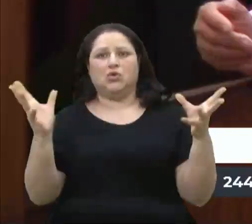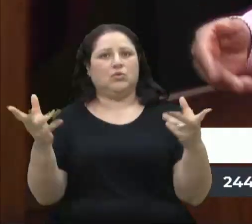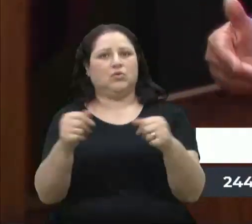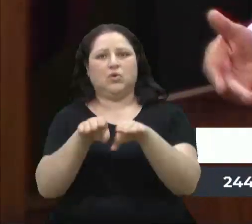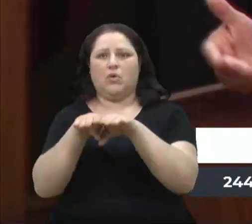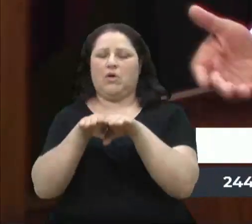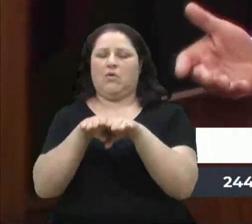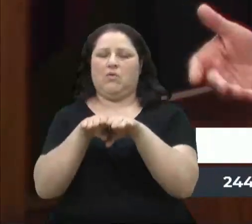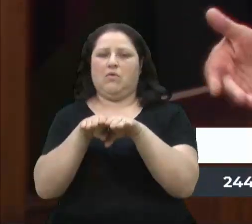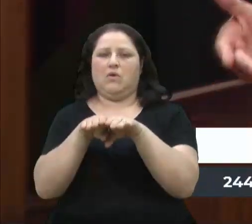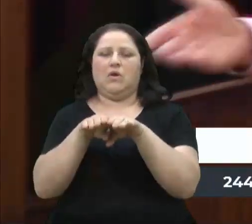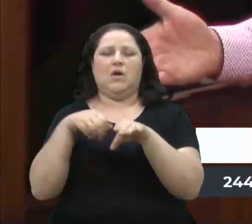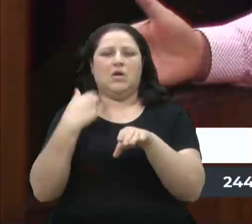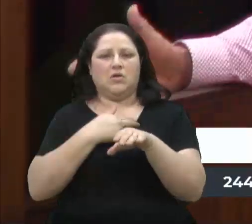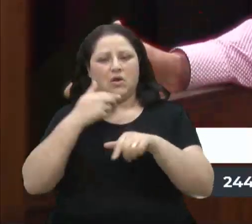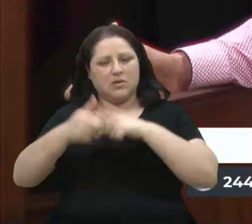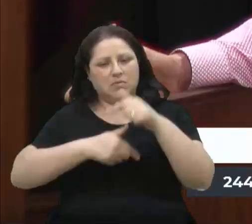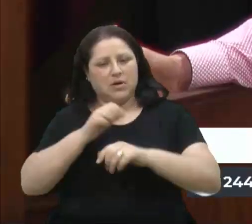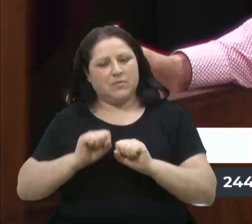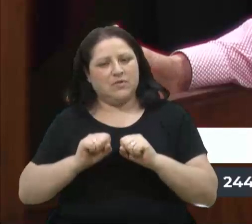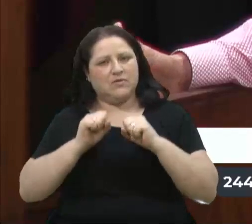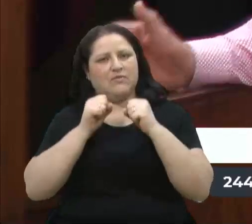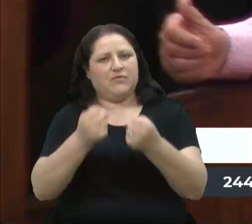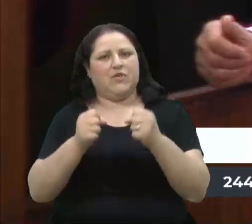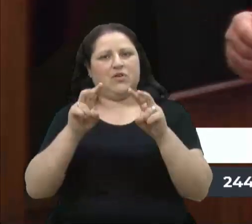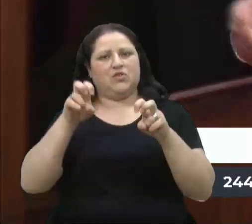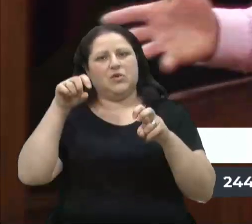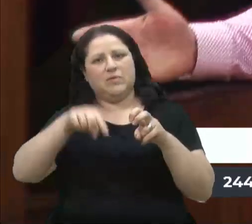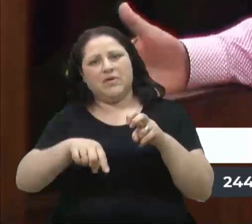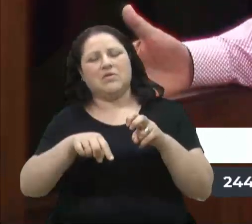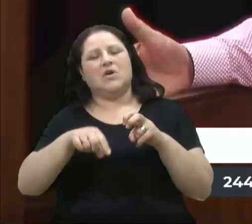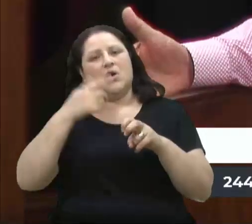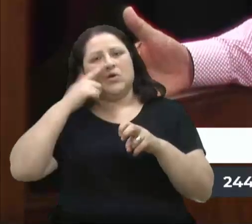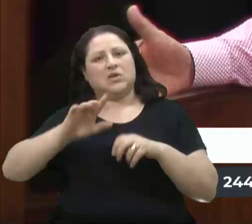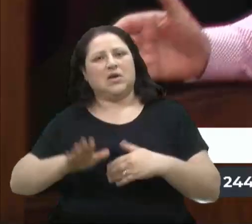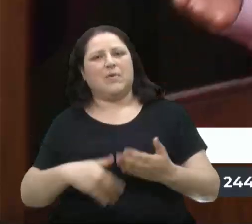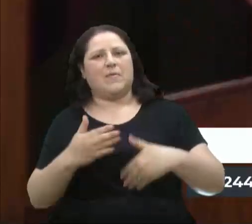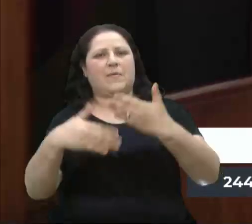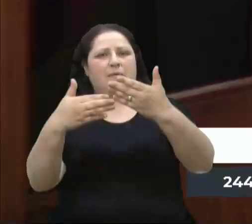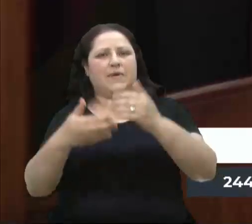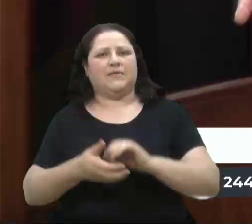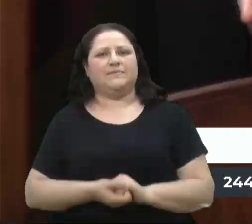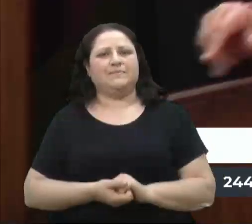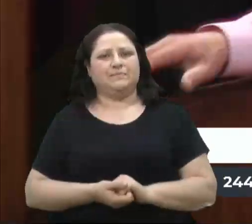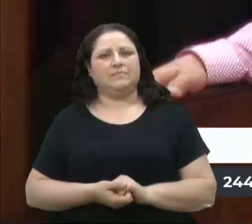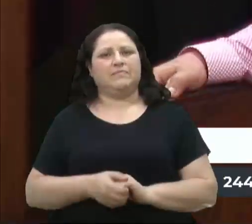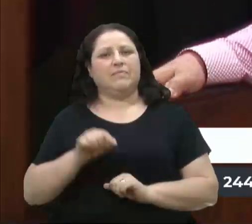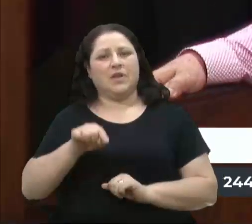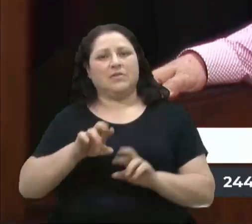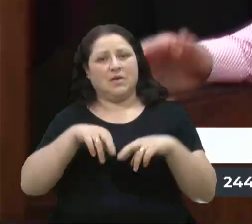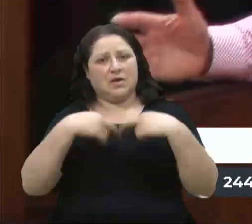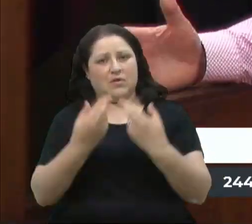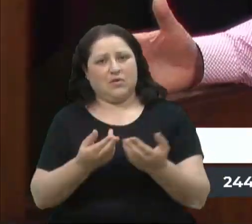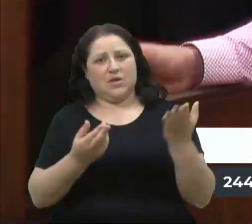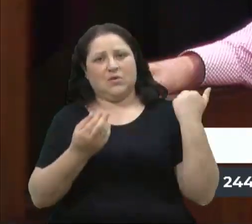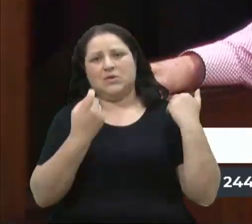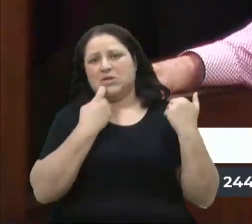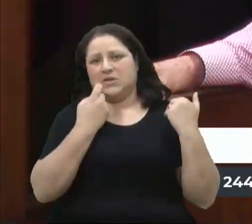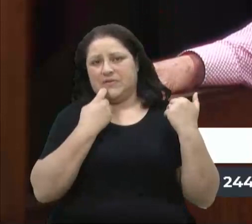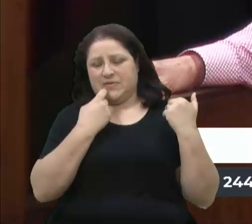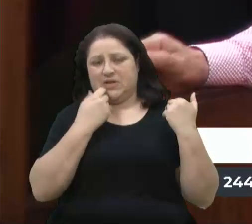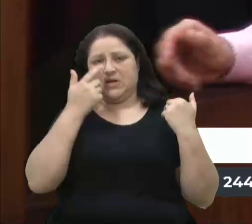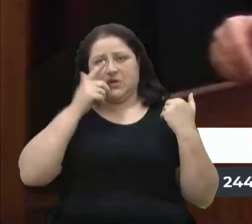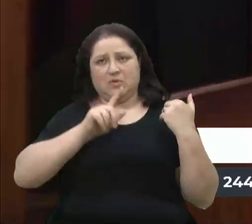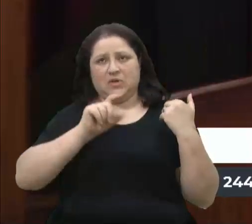trabalhar muito forte em cima disso, para poder avançar. Então, essa reunião pública ali serviu